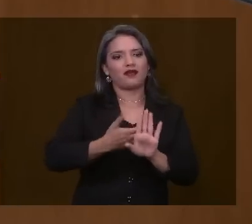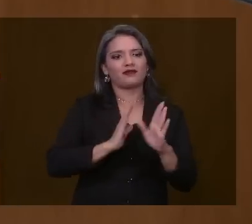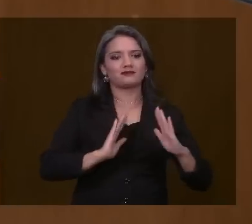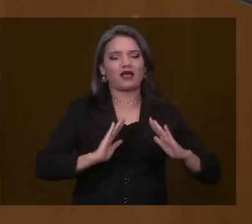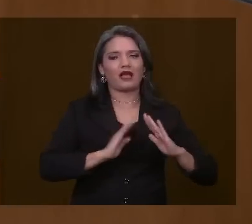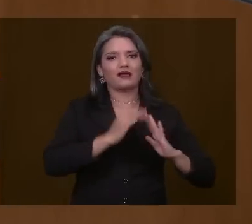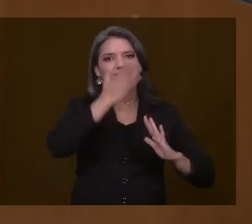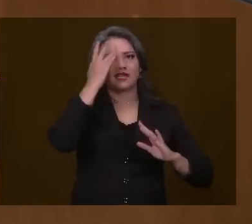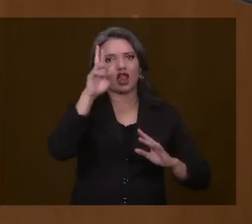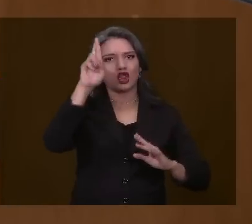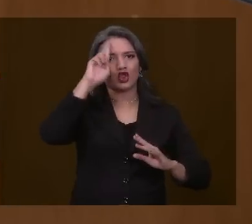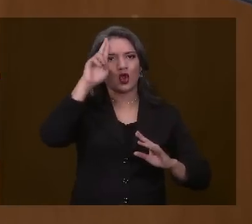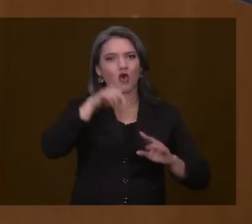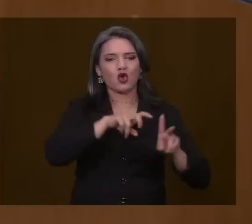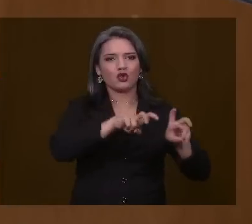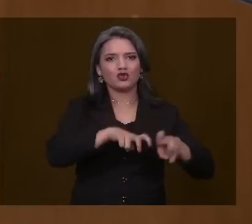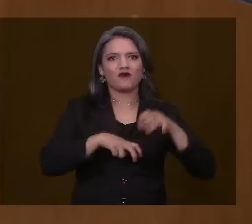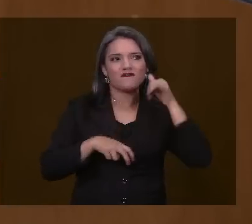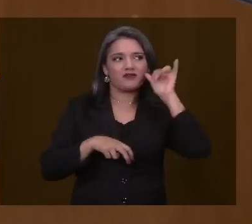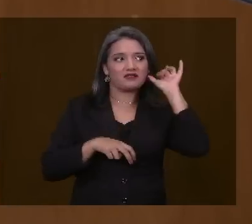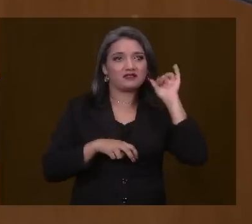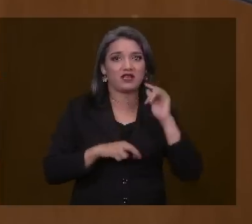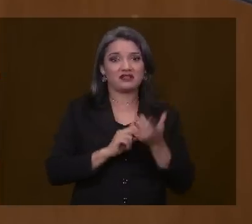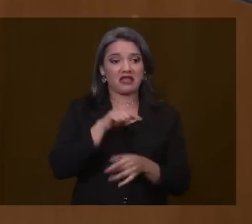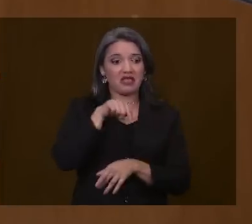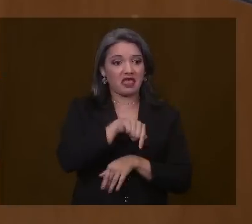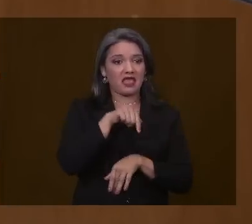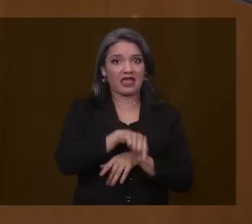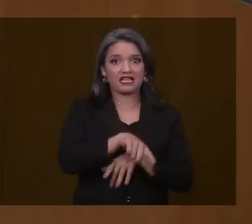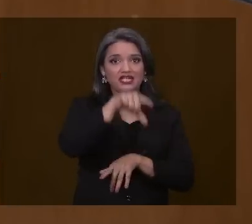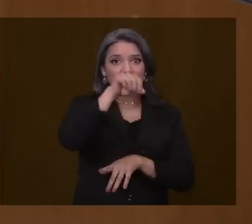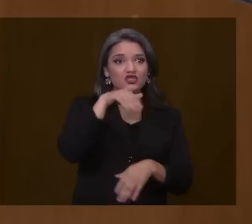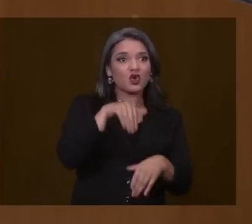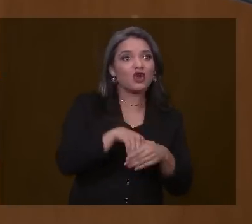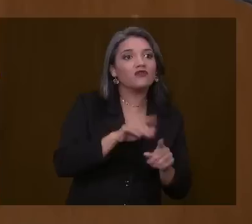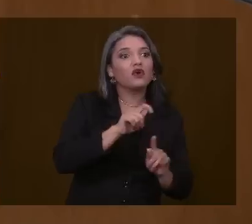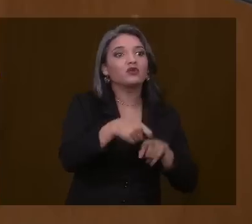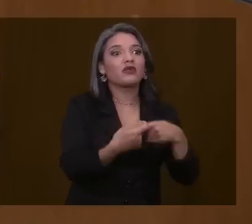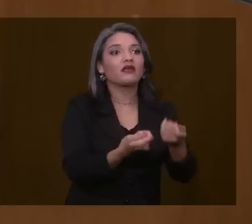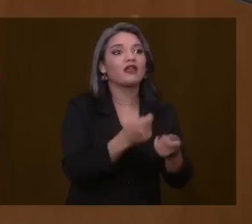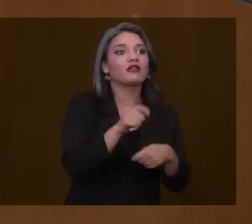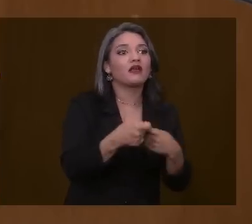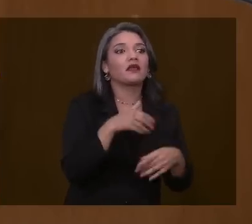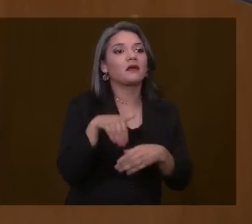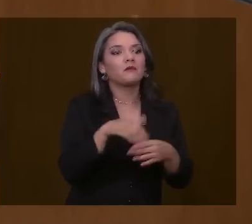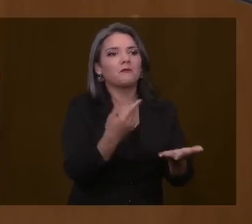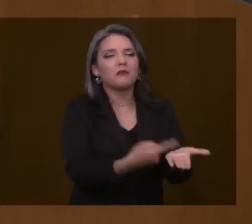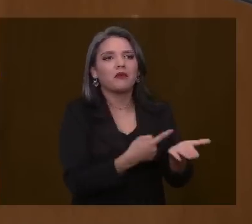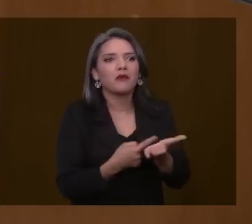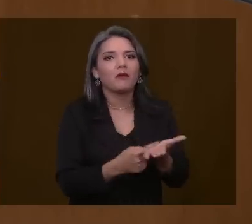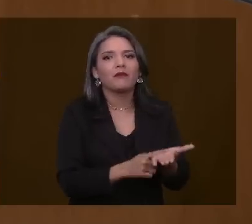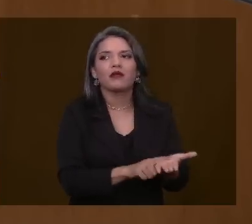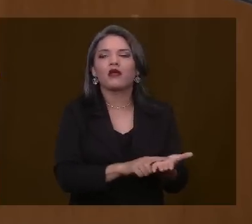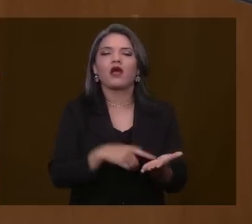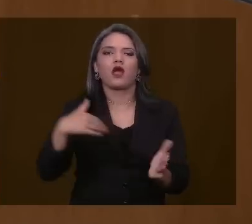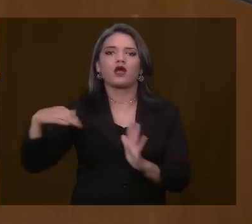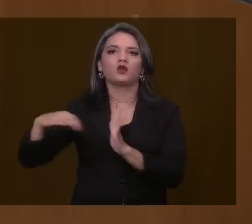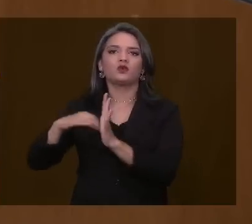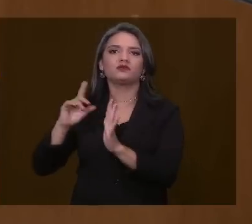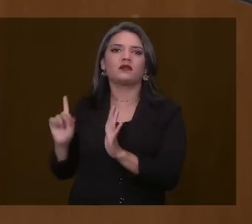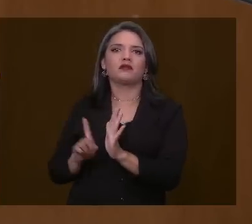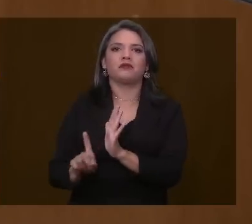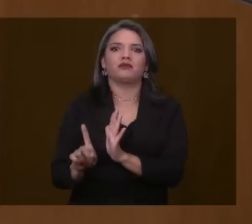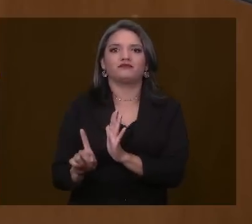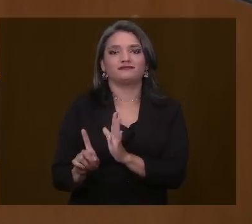fazendeiros. Dá-se o voto a quem se quer e assim se entra para o Senado. Não há nada de melhor.